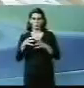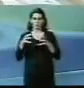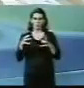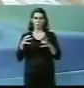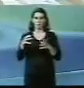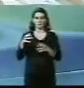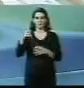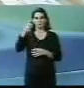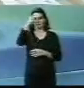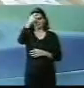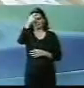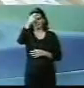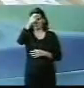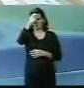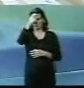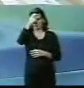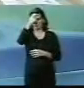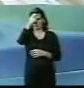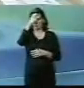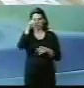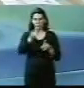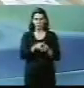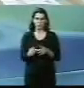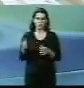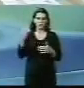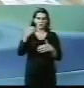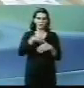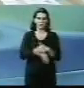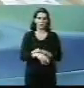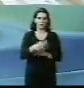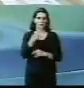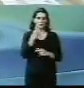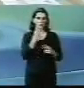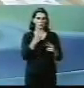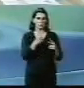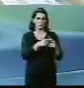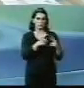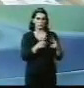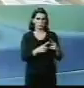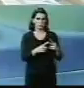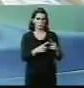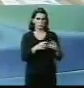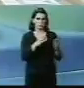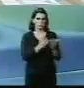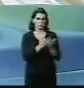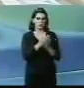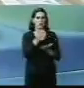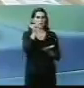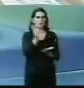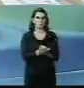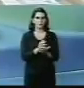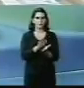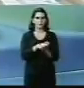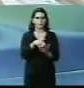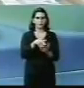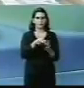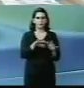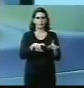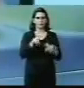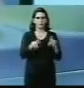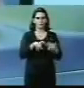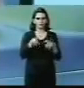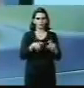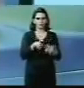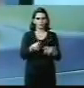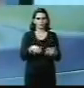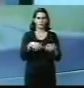de processamento, de memória e tudo, e armazena os dois programas no mesmo computador. É aquela questão que a gente